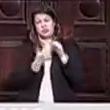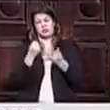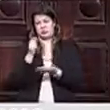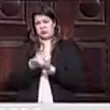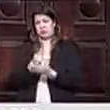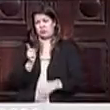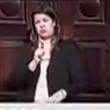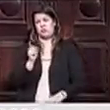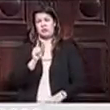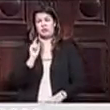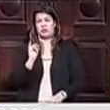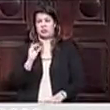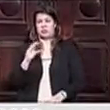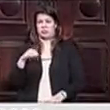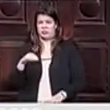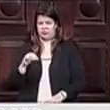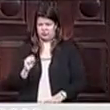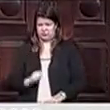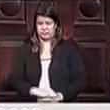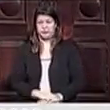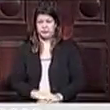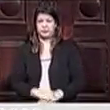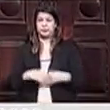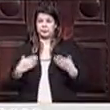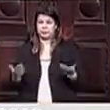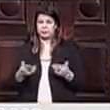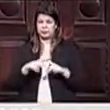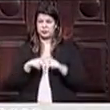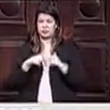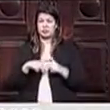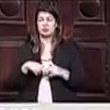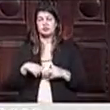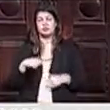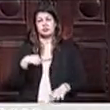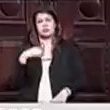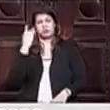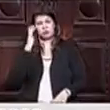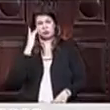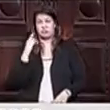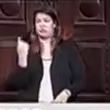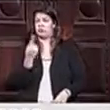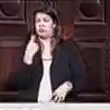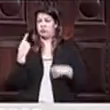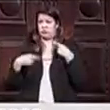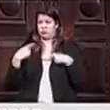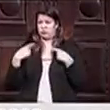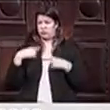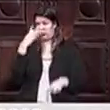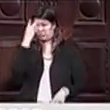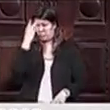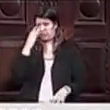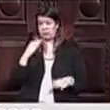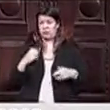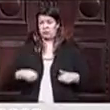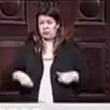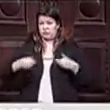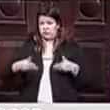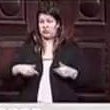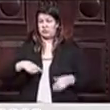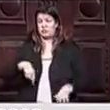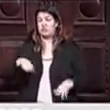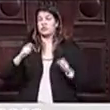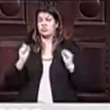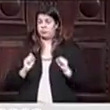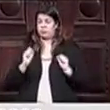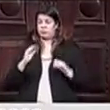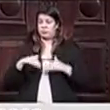Estado em vários setores da nossa economia. Por isso que achamos que nas discussões amanhã do teto dos gastos nós podemos